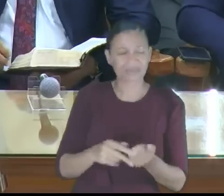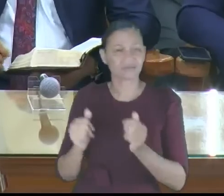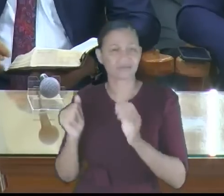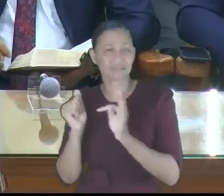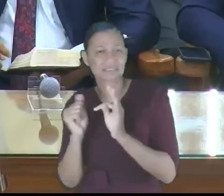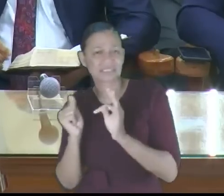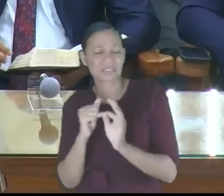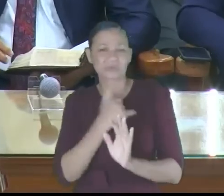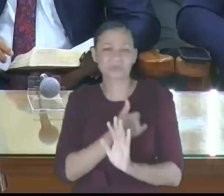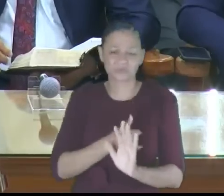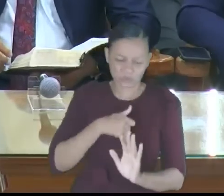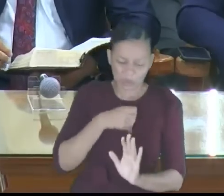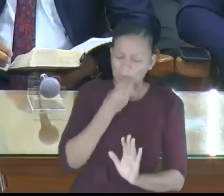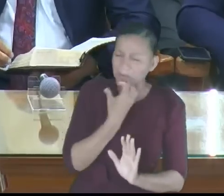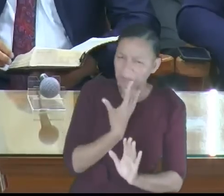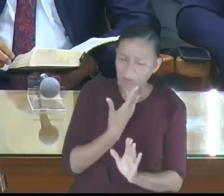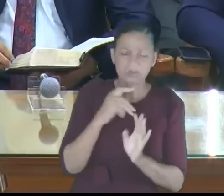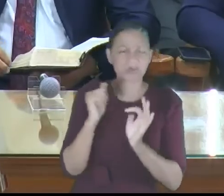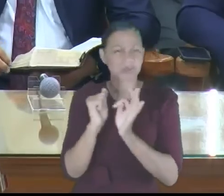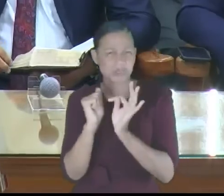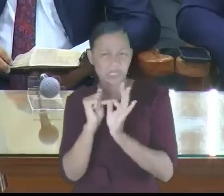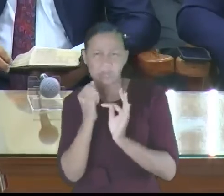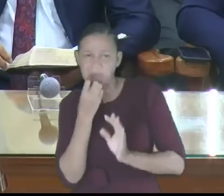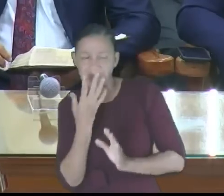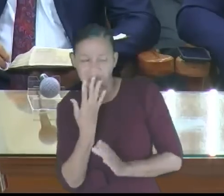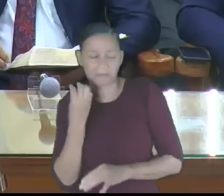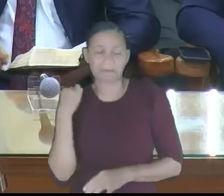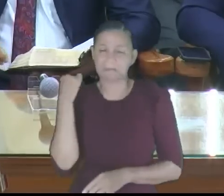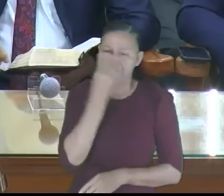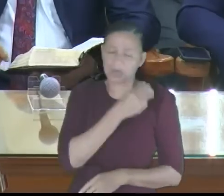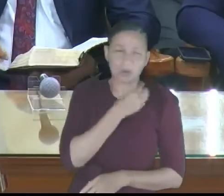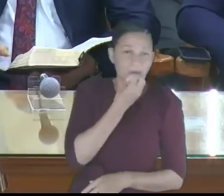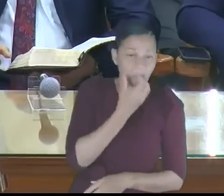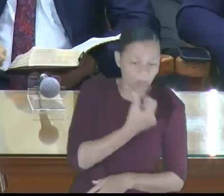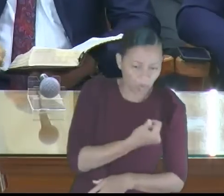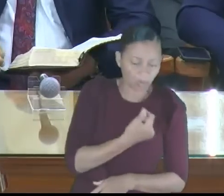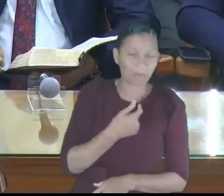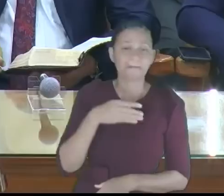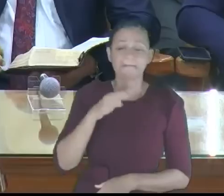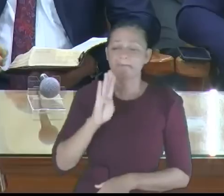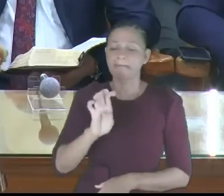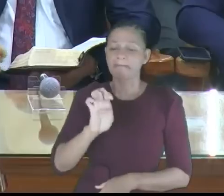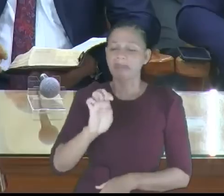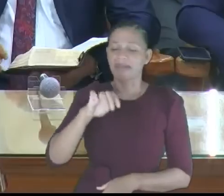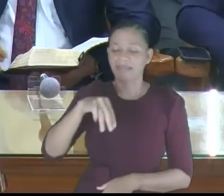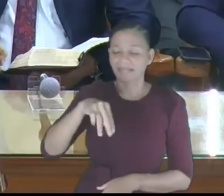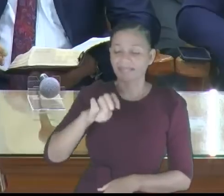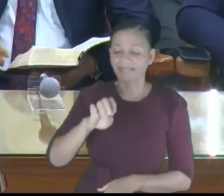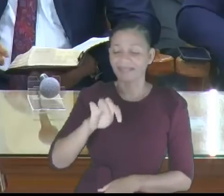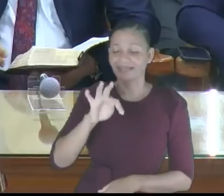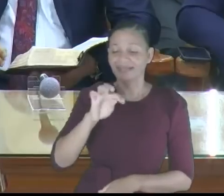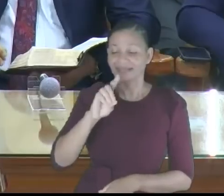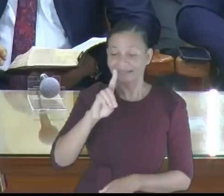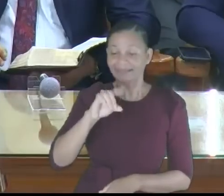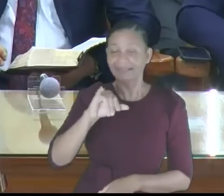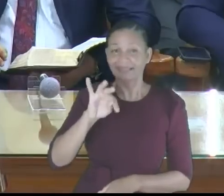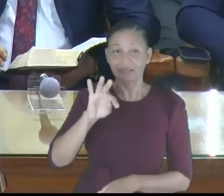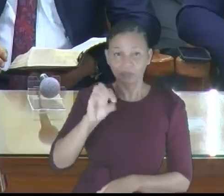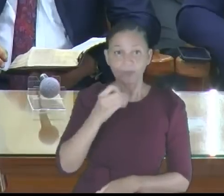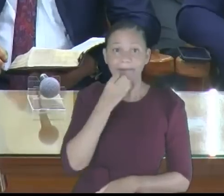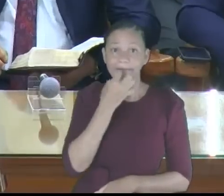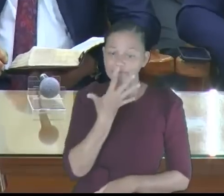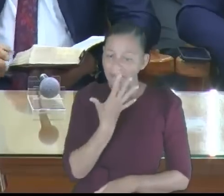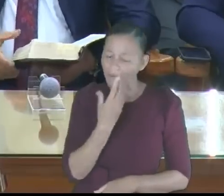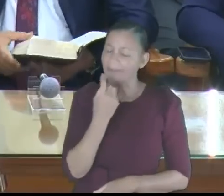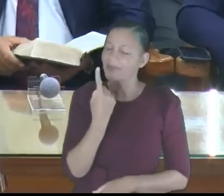João. João é gente boa, Tiago é gente boa, Maria é gente boa, Benedito é gente boa, mas só tem um sumo sacerdote que